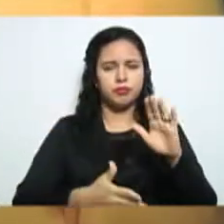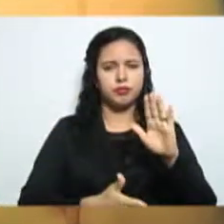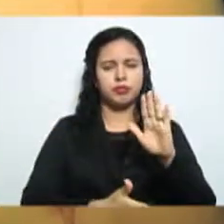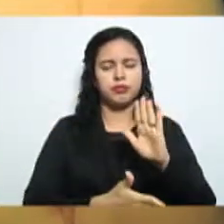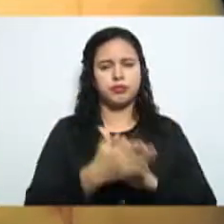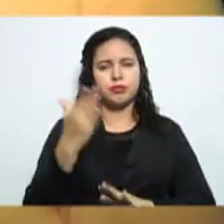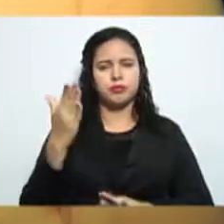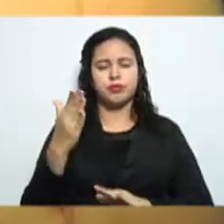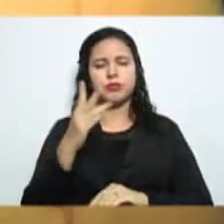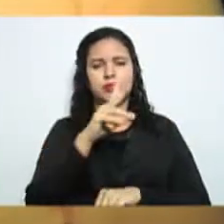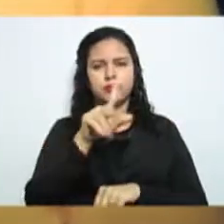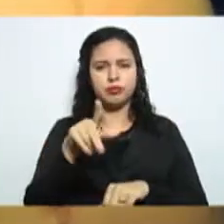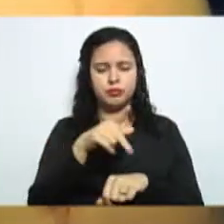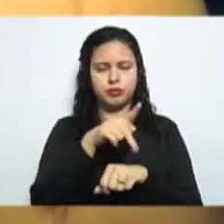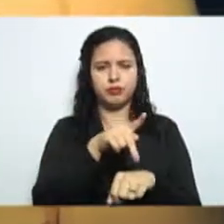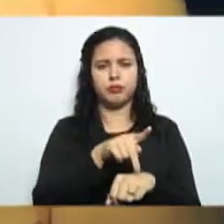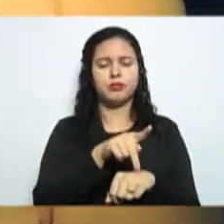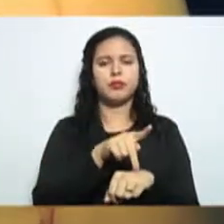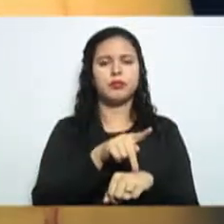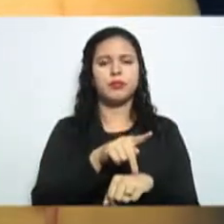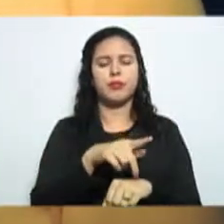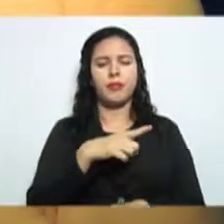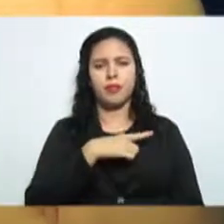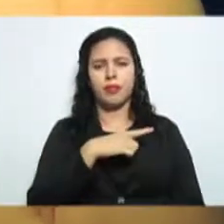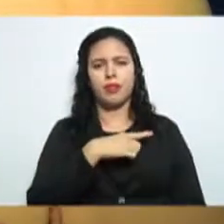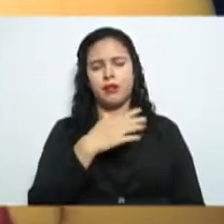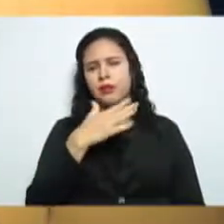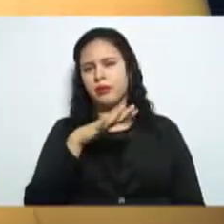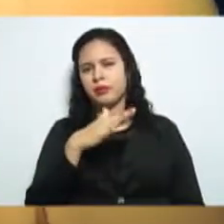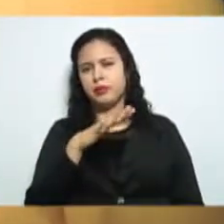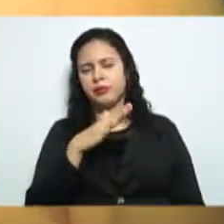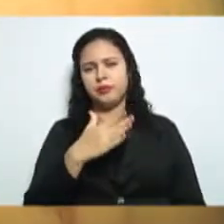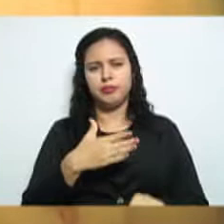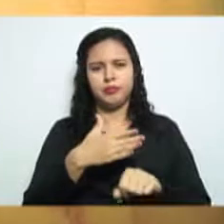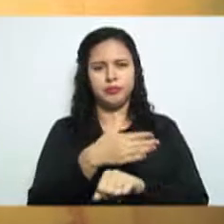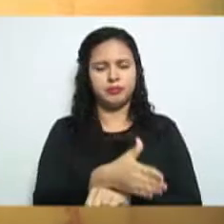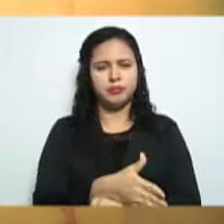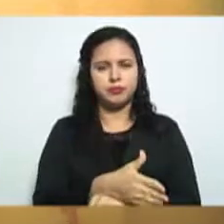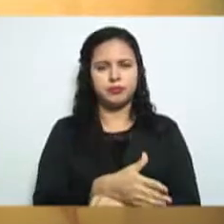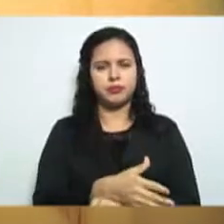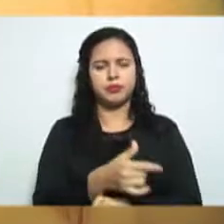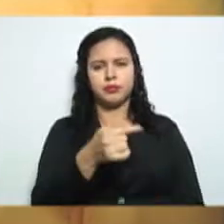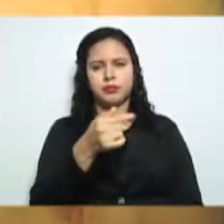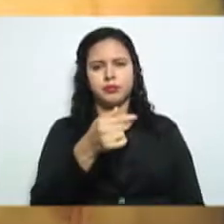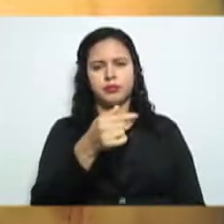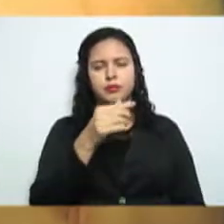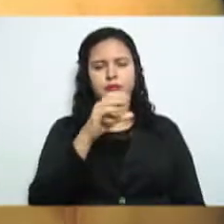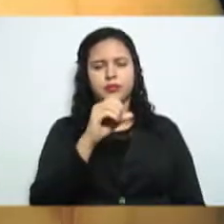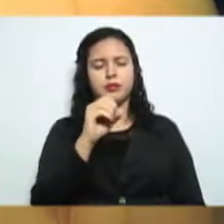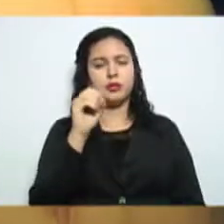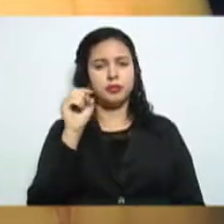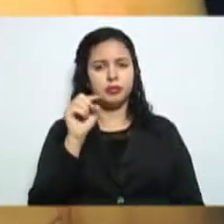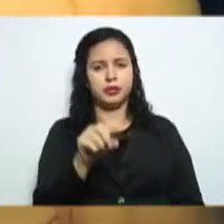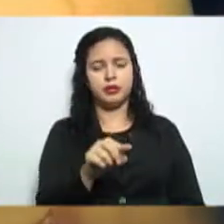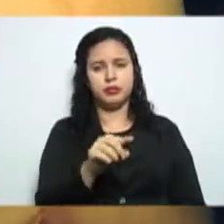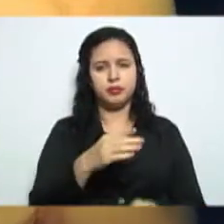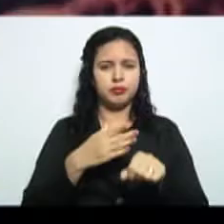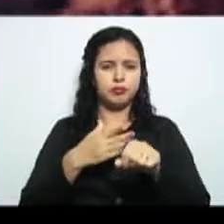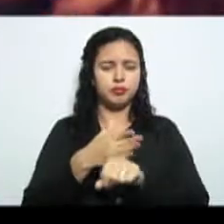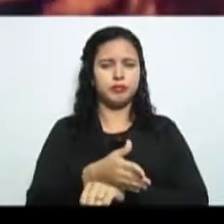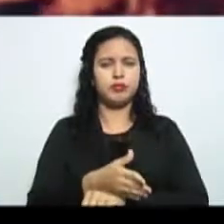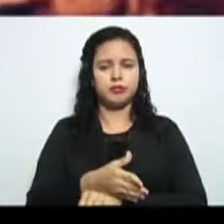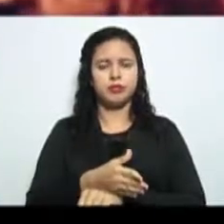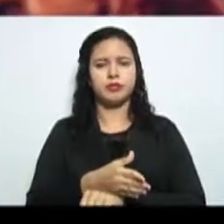o país até o momento. Tem mais ou menos um número de entrada, aproximadamente 70 mil que entraram no Brasil, mas